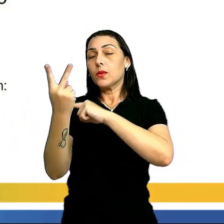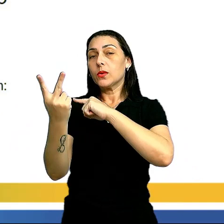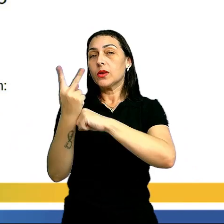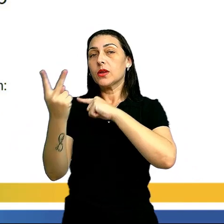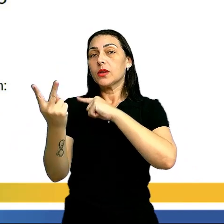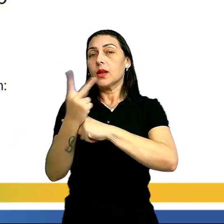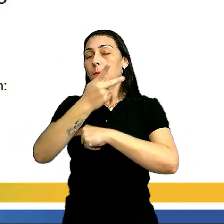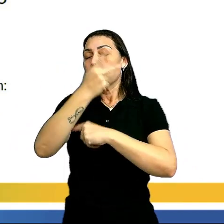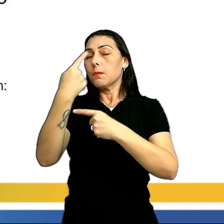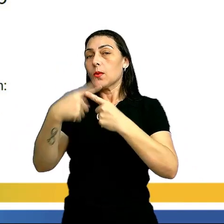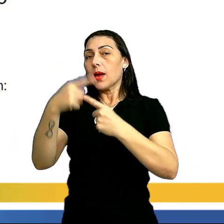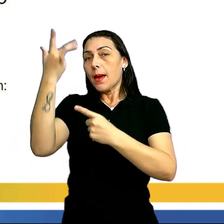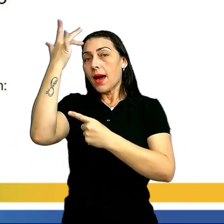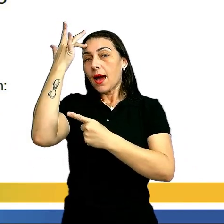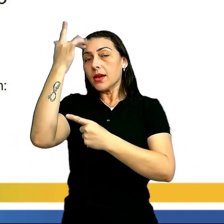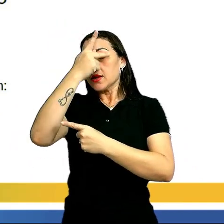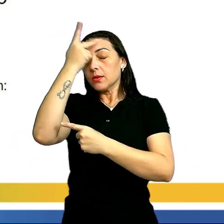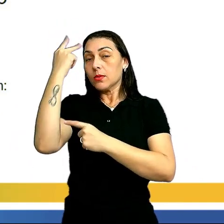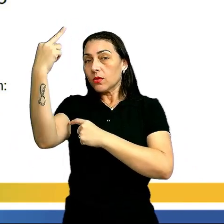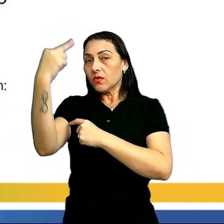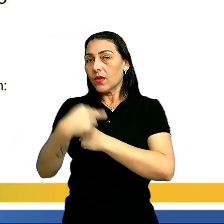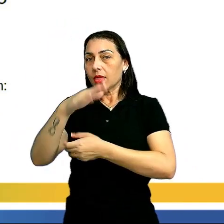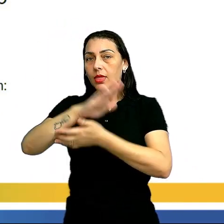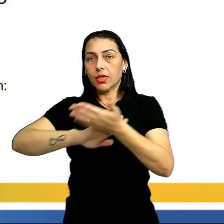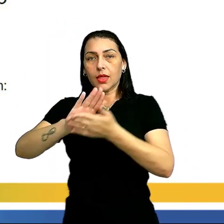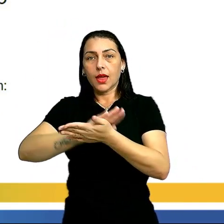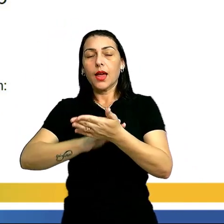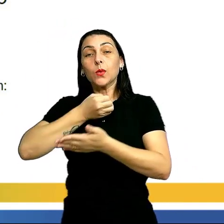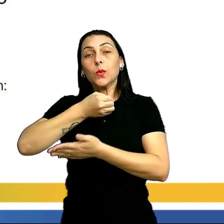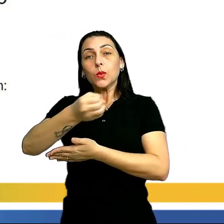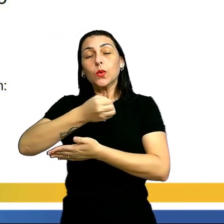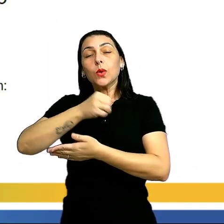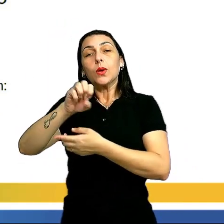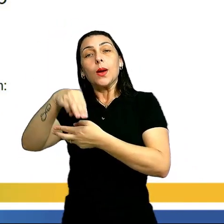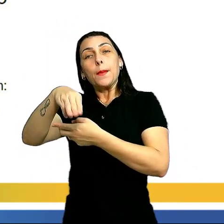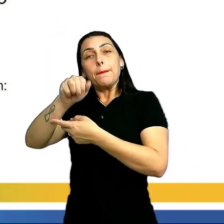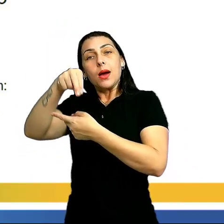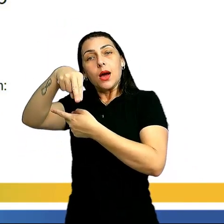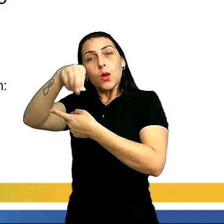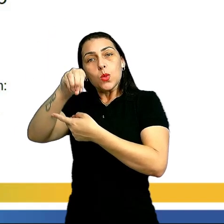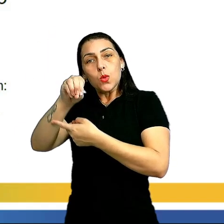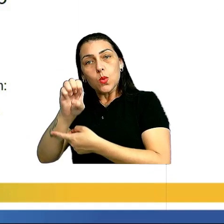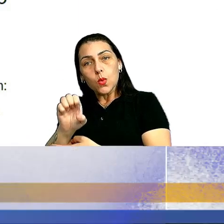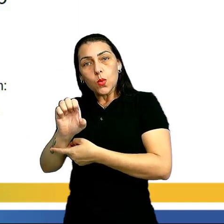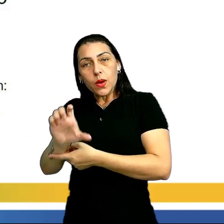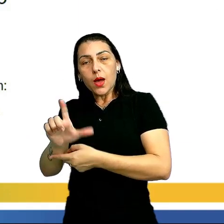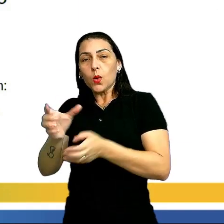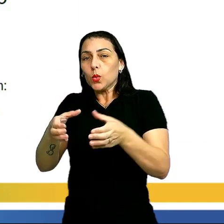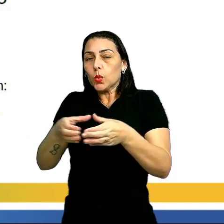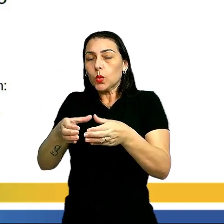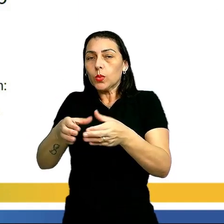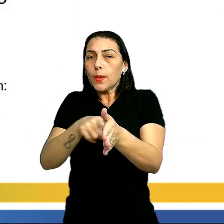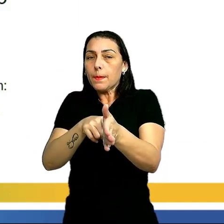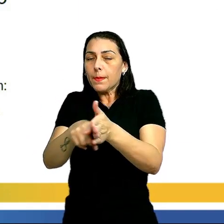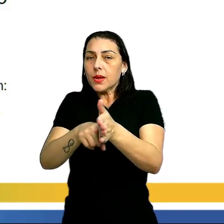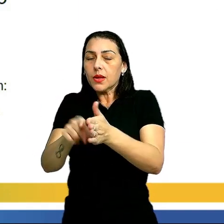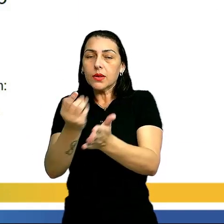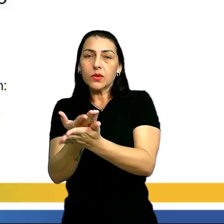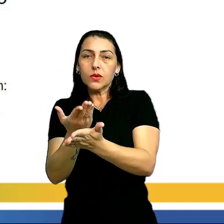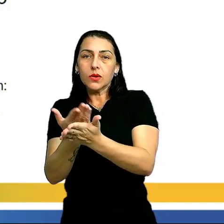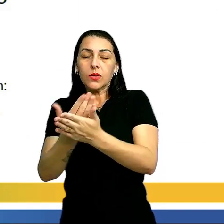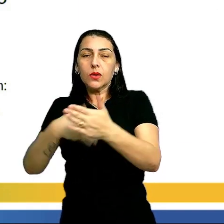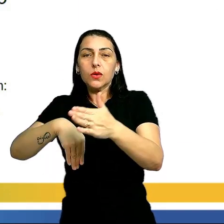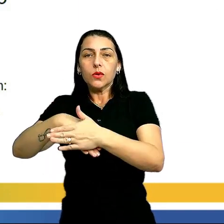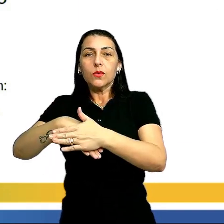pelo anonimato, afirma o jornalista Manuel Alves Filho, do Grupo de Pesquisas e Estudos